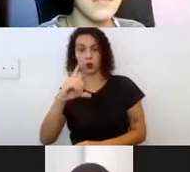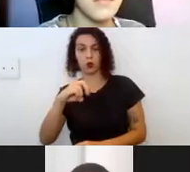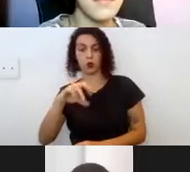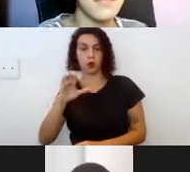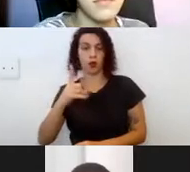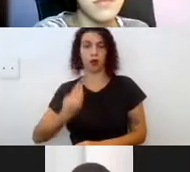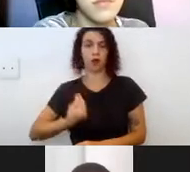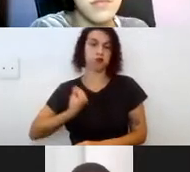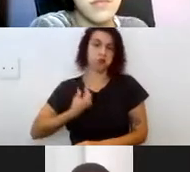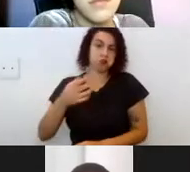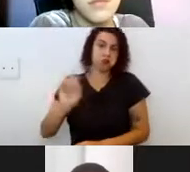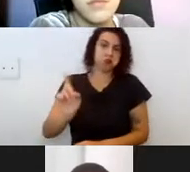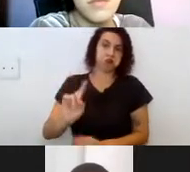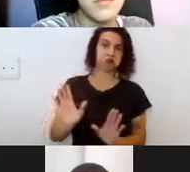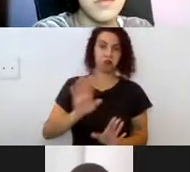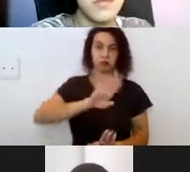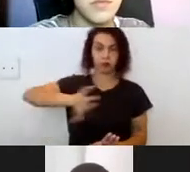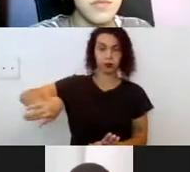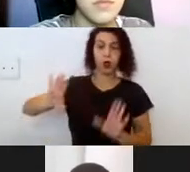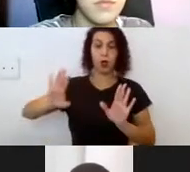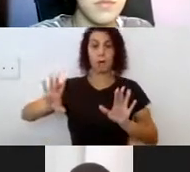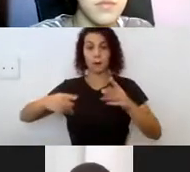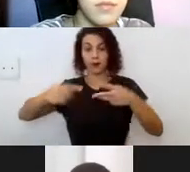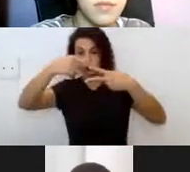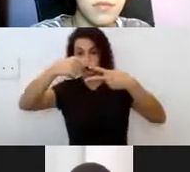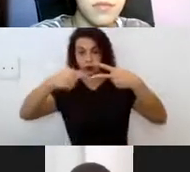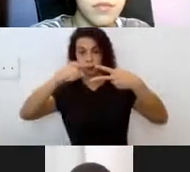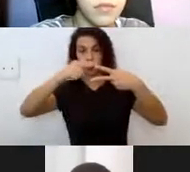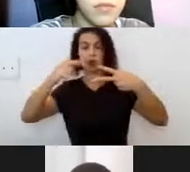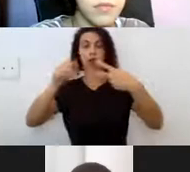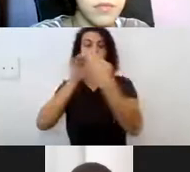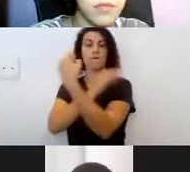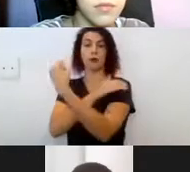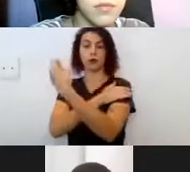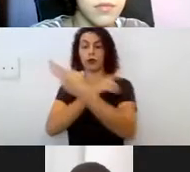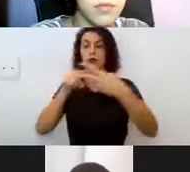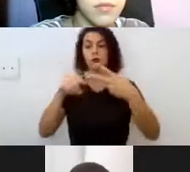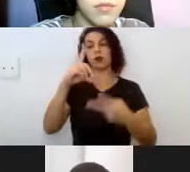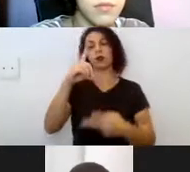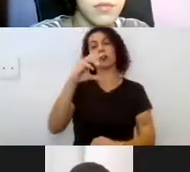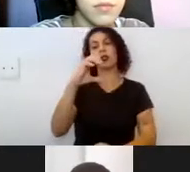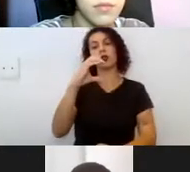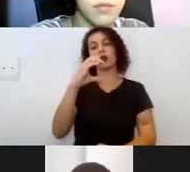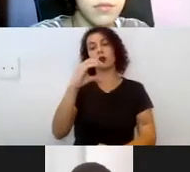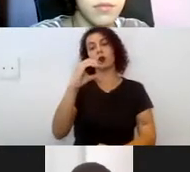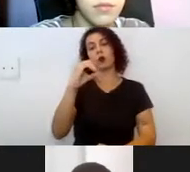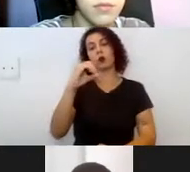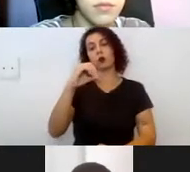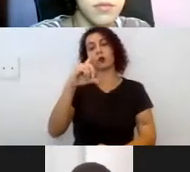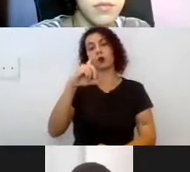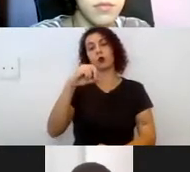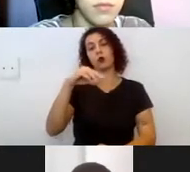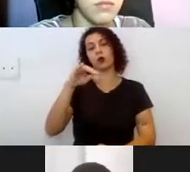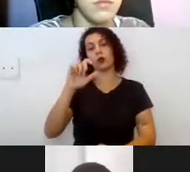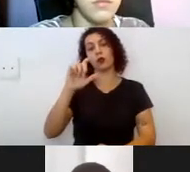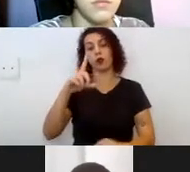sentido tá é mas os dois juntos trazem confluências de outras perspectivas que não conseguem